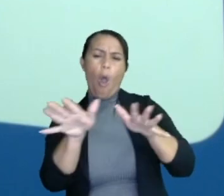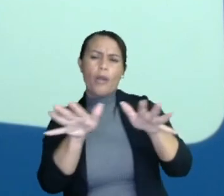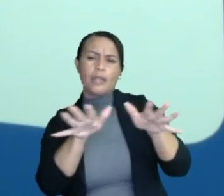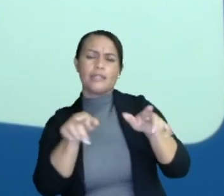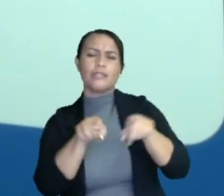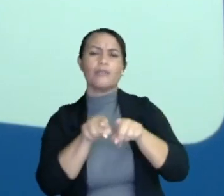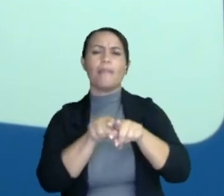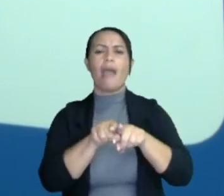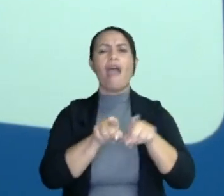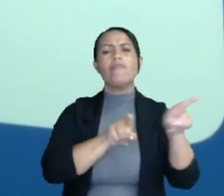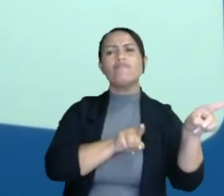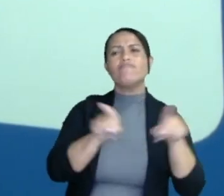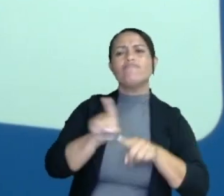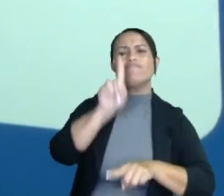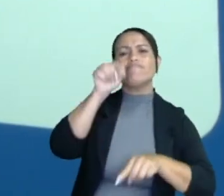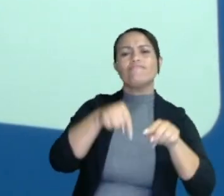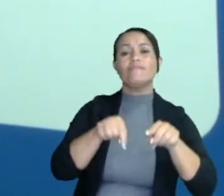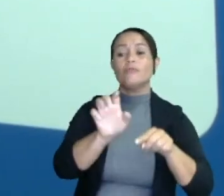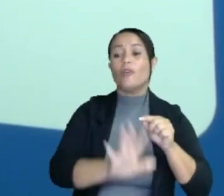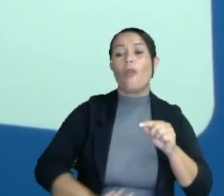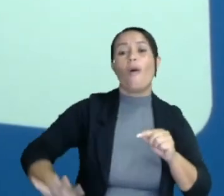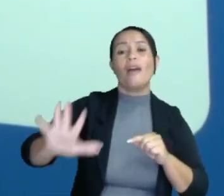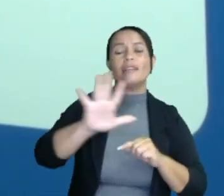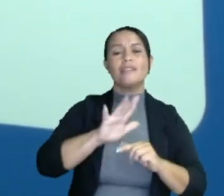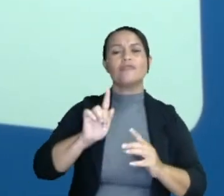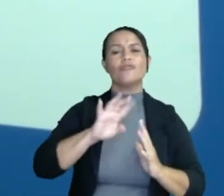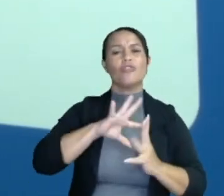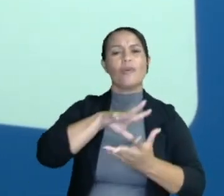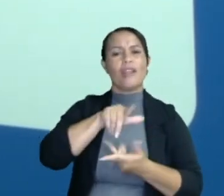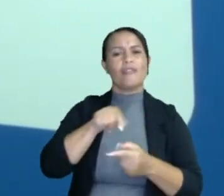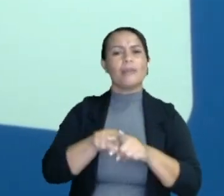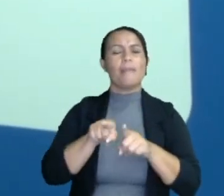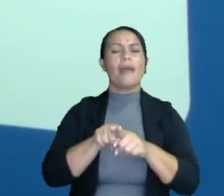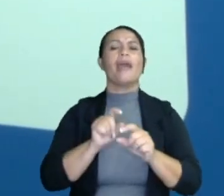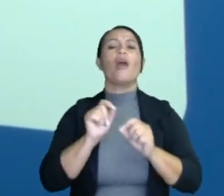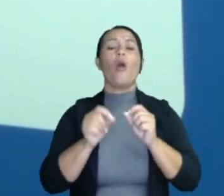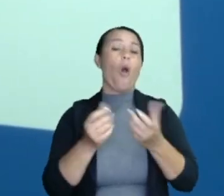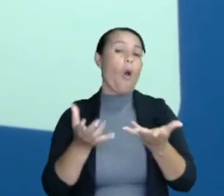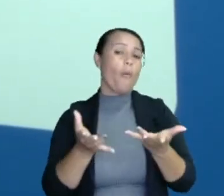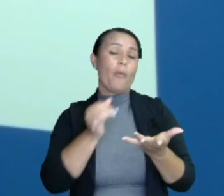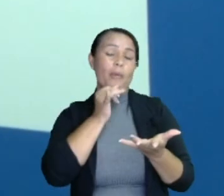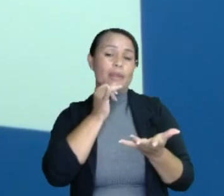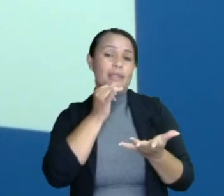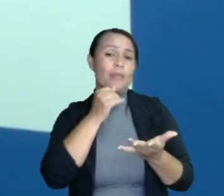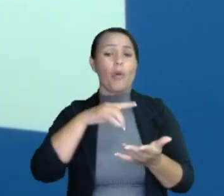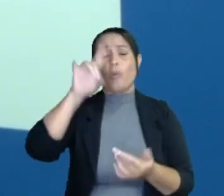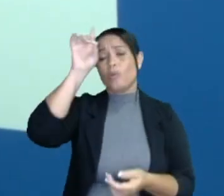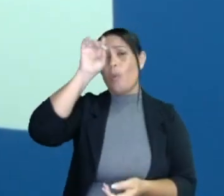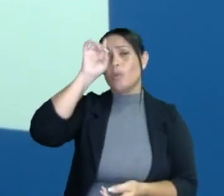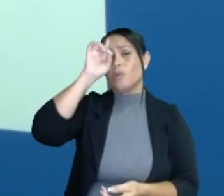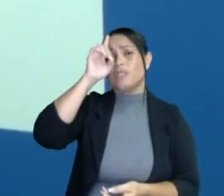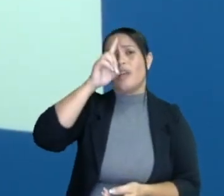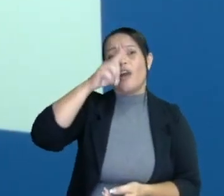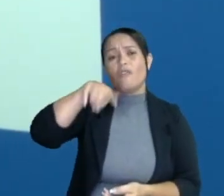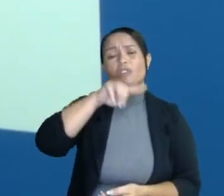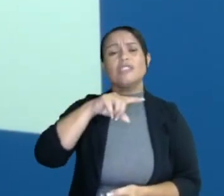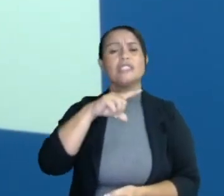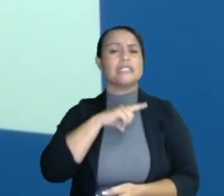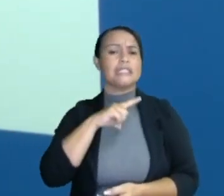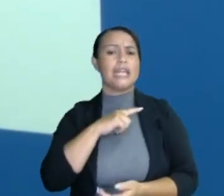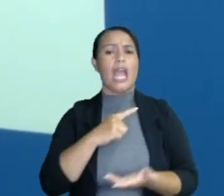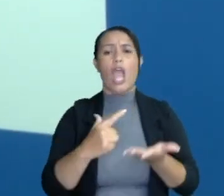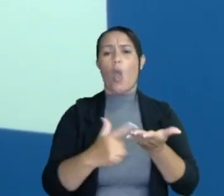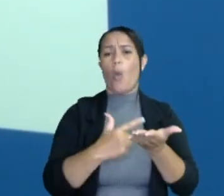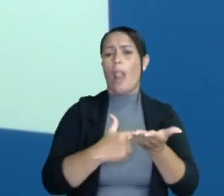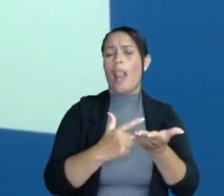de posição geográfica, de localização, de coordenadas, né, através exatamente do dia a dia. Você que tem um livro